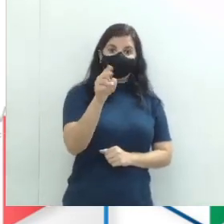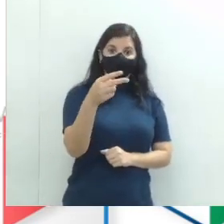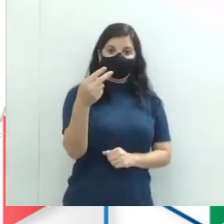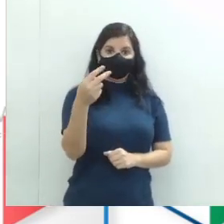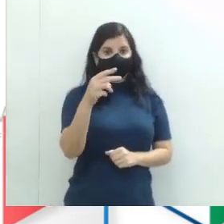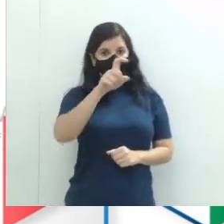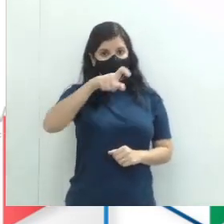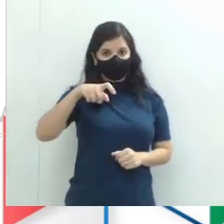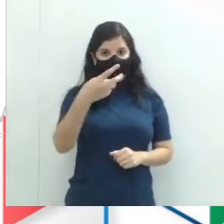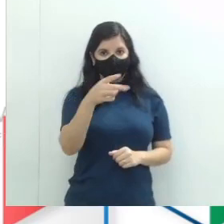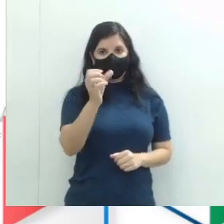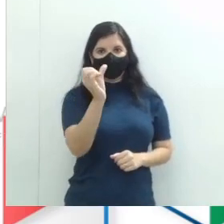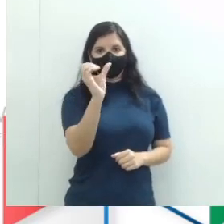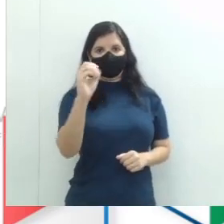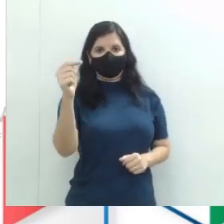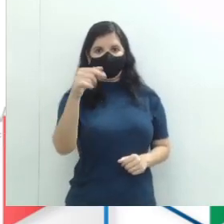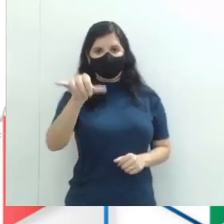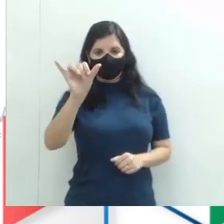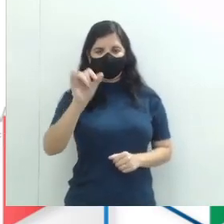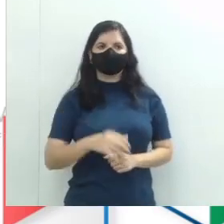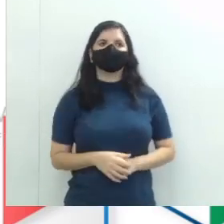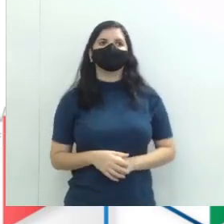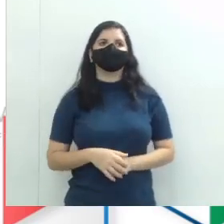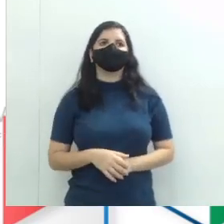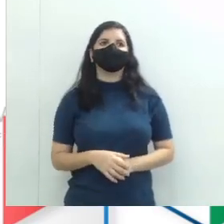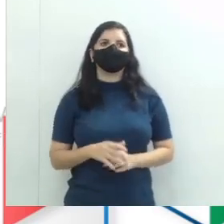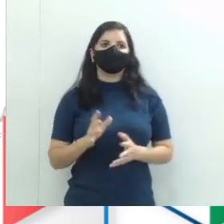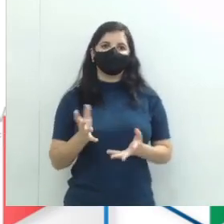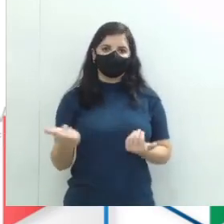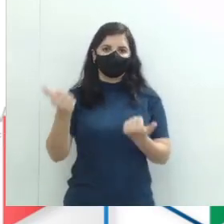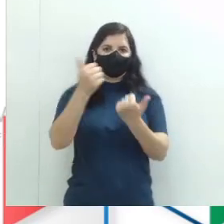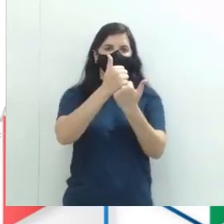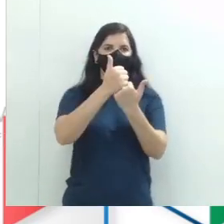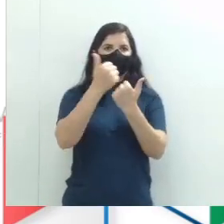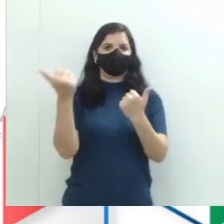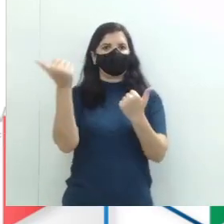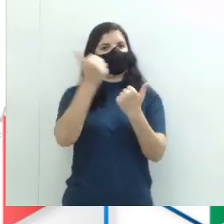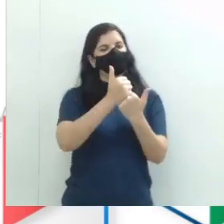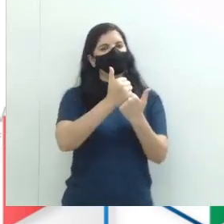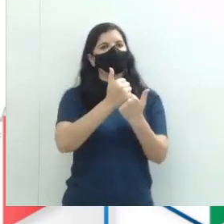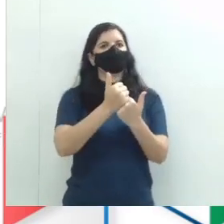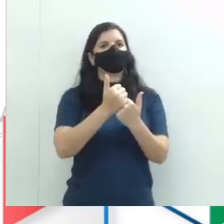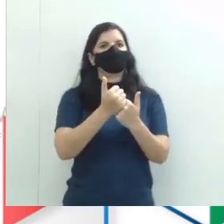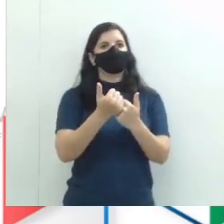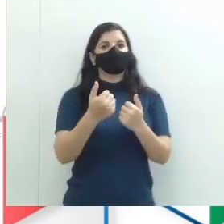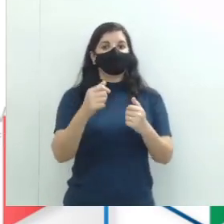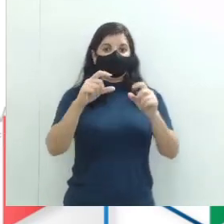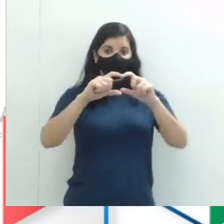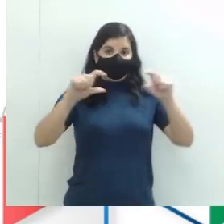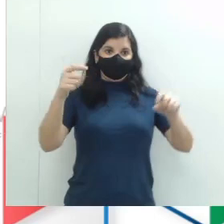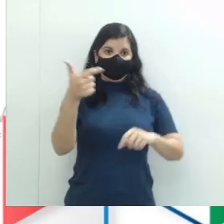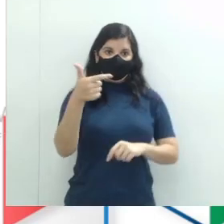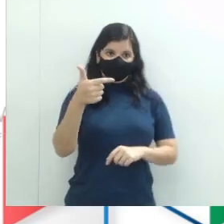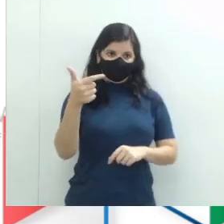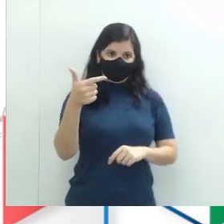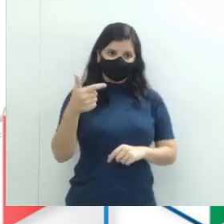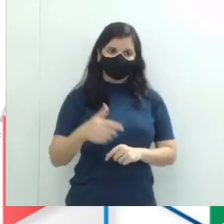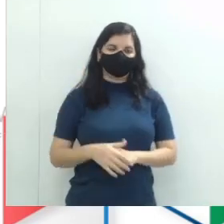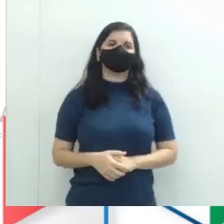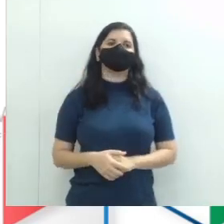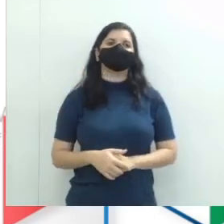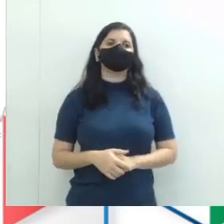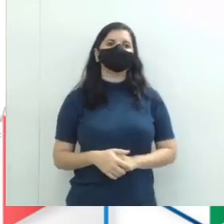60 menos y. Tranquilo. E aí eu já substituo esse x na segunda incógnita.